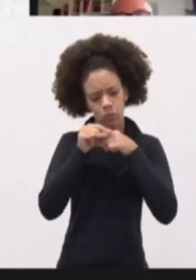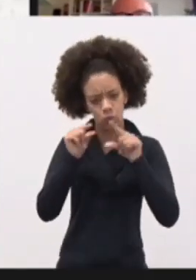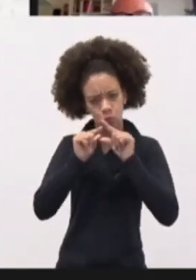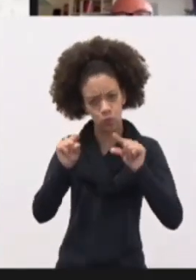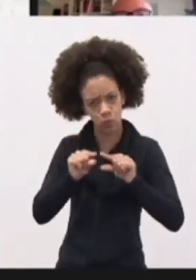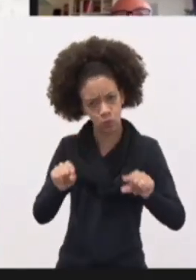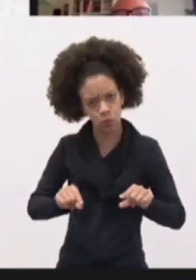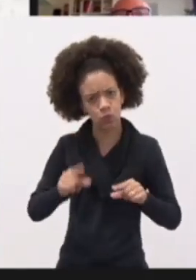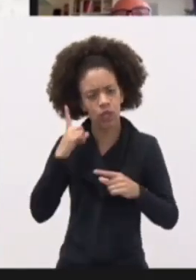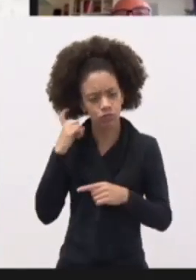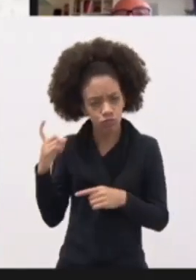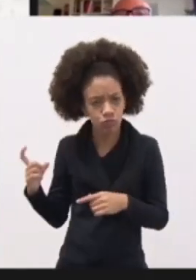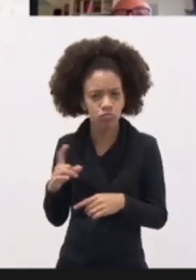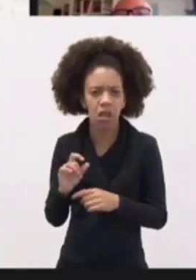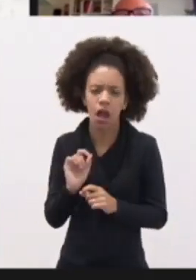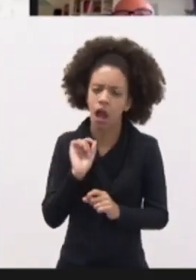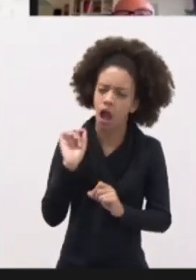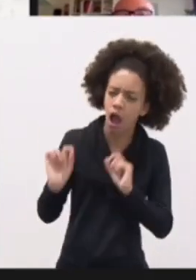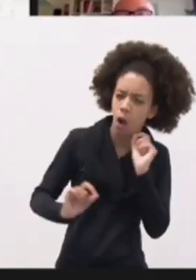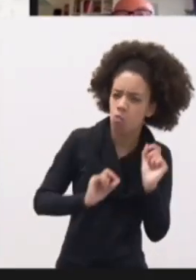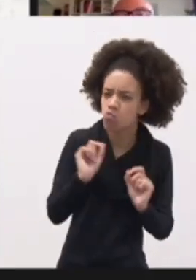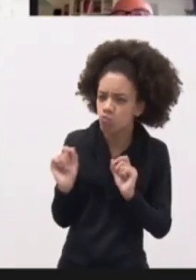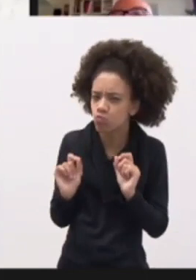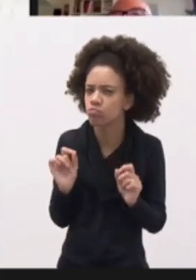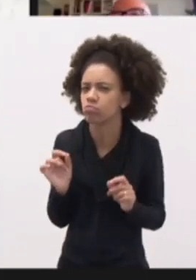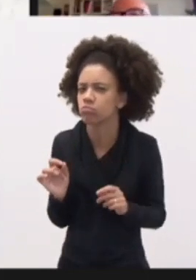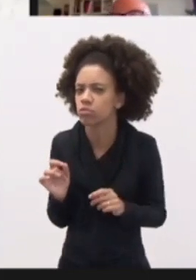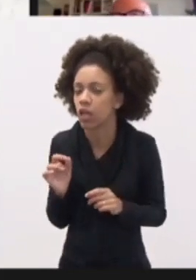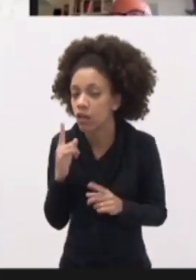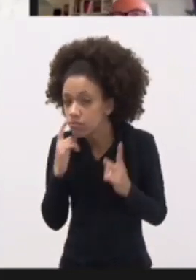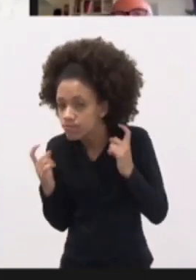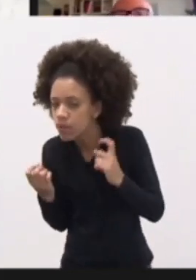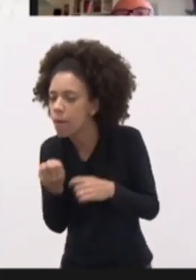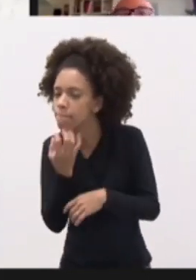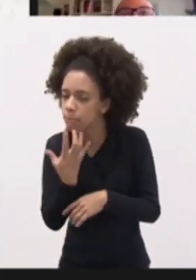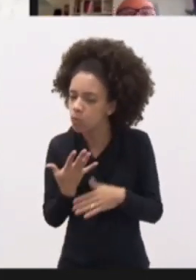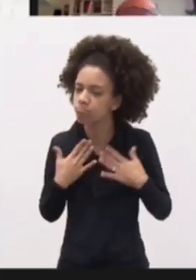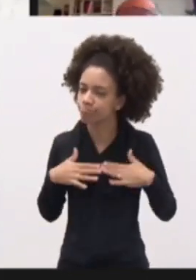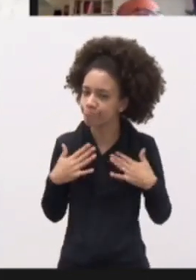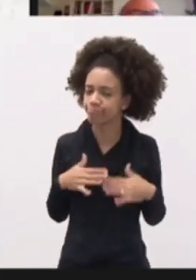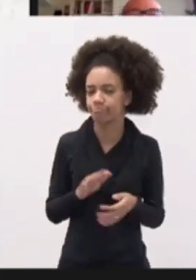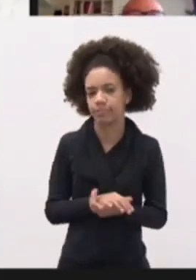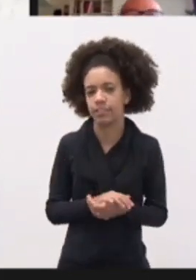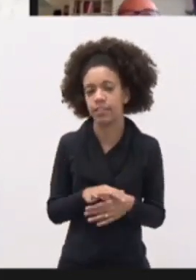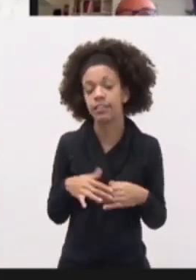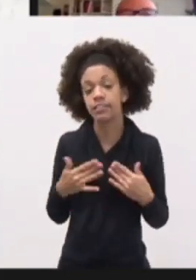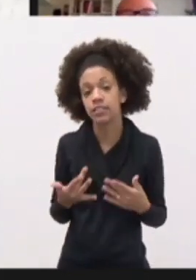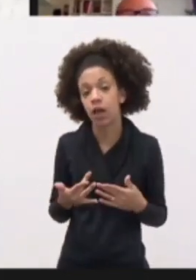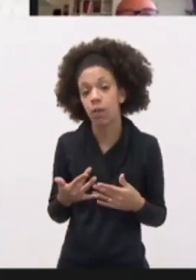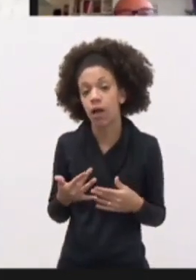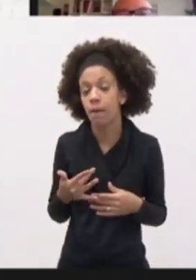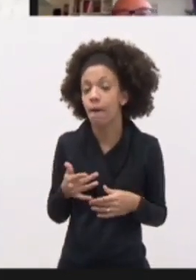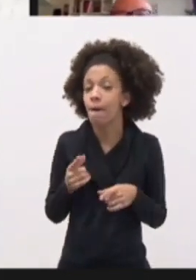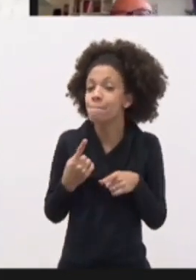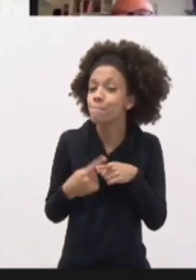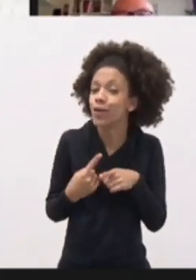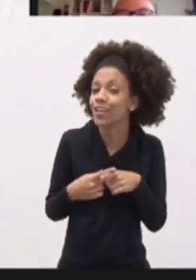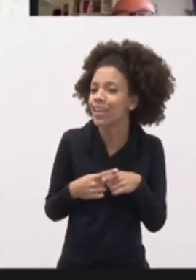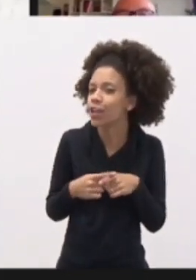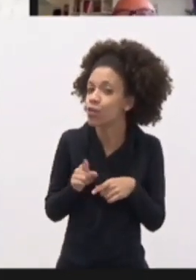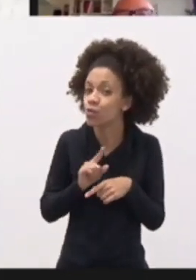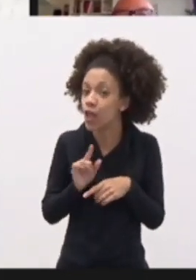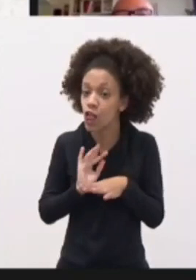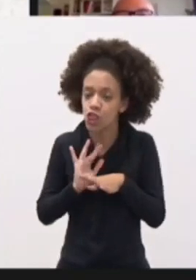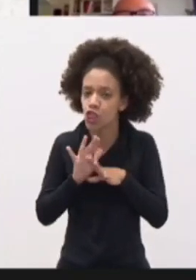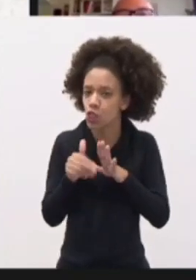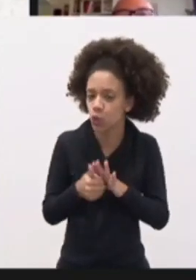áudio, alguns elementos sonoros para deixar mais atrativos, né? É que meus cachorros estão todos trancados aqui, senão eu ia mostrar os